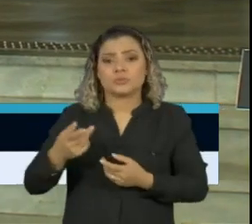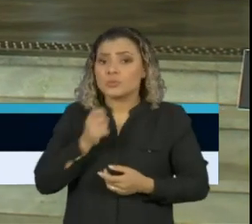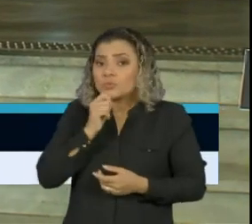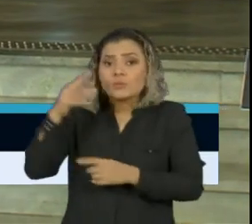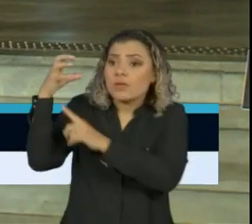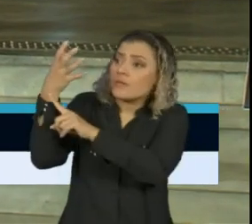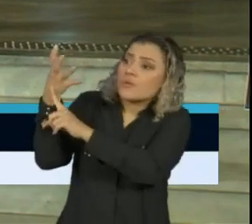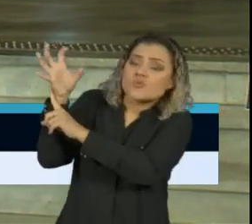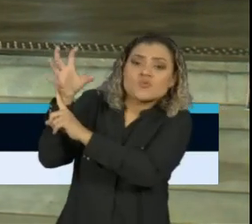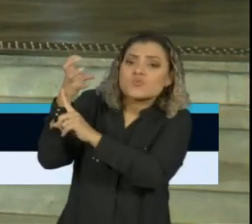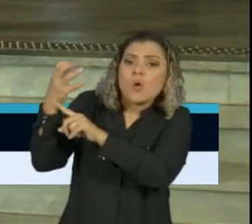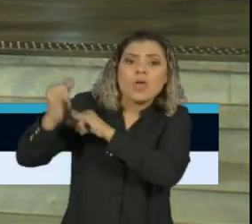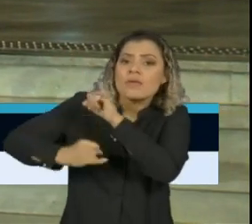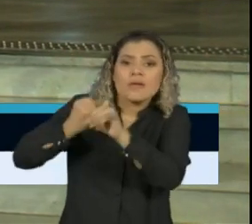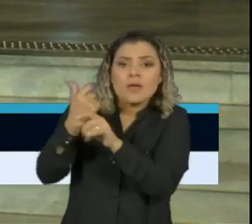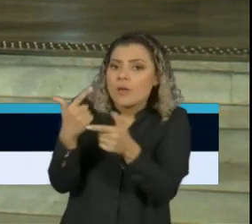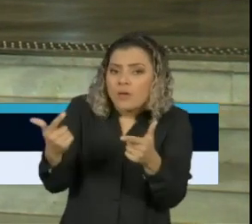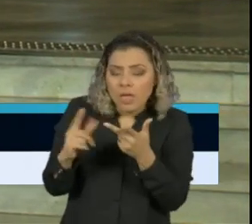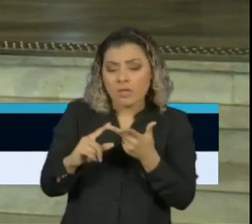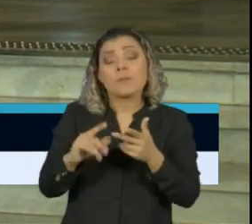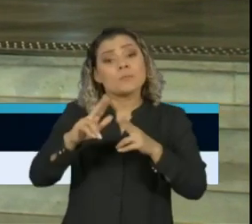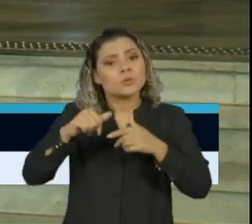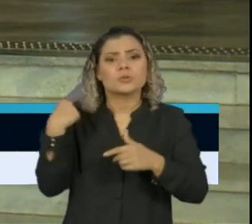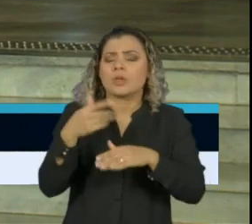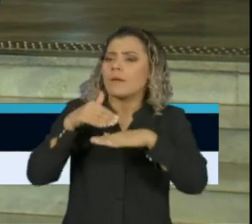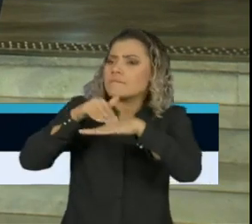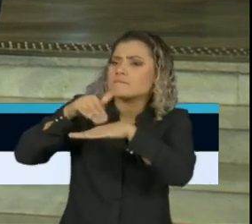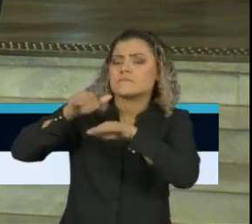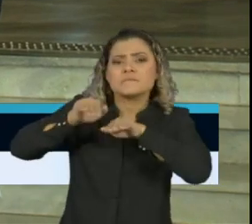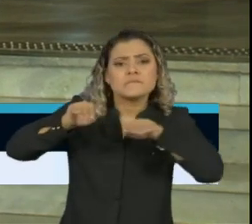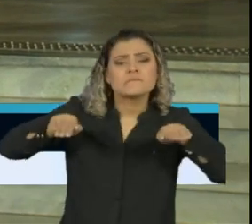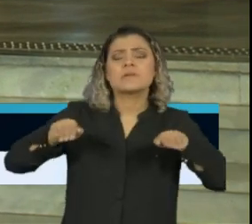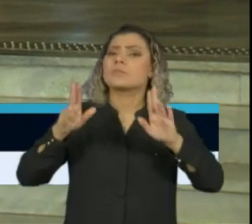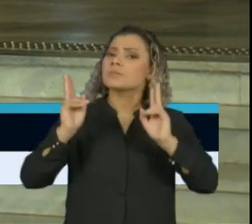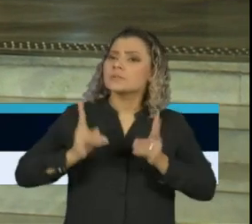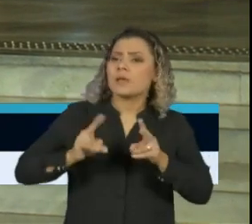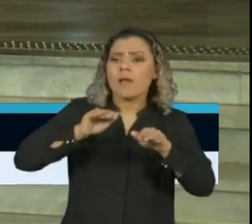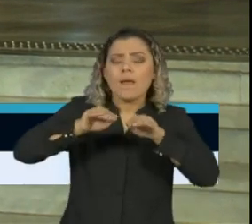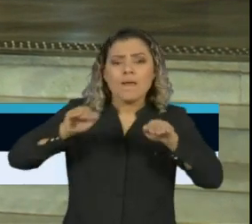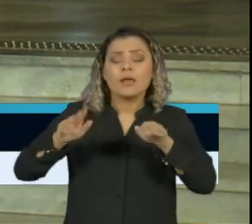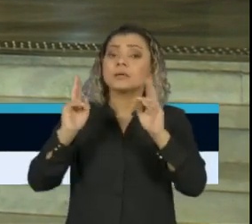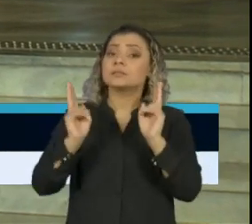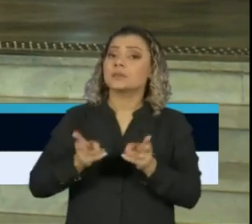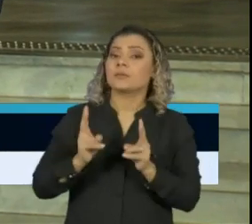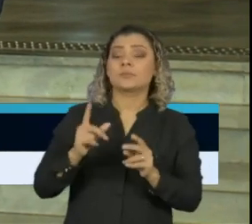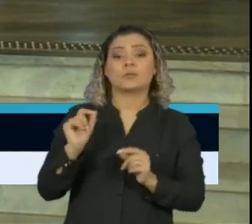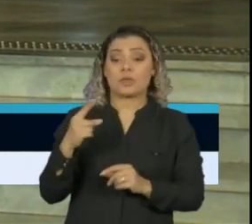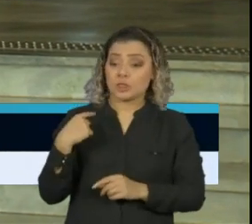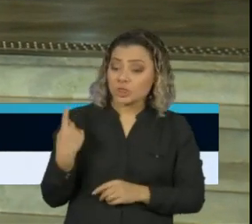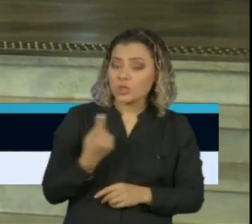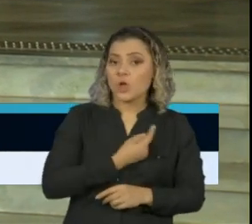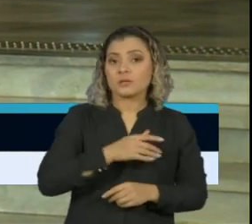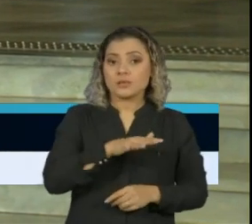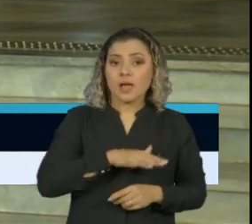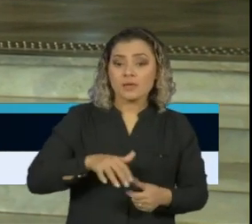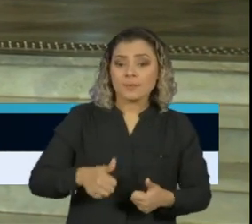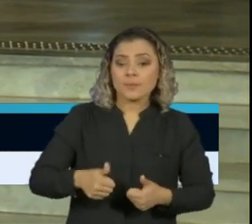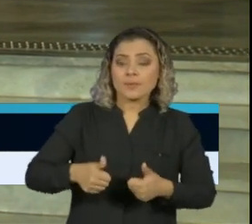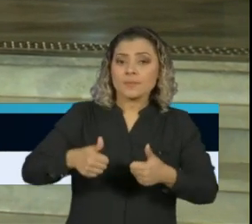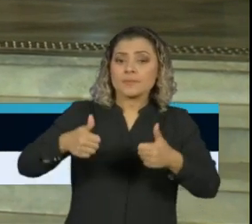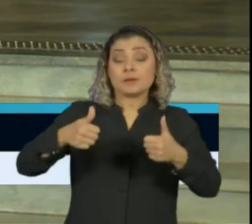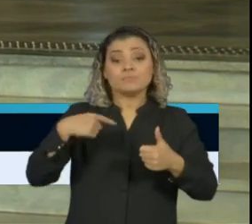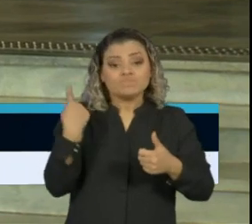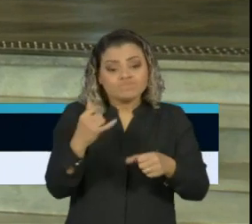aparelho. Por isso que nós estamos salientando muito o diagnóstico e a recuperação e todo o sistema de recuperação que nós